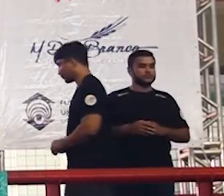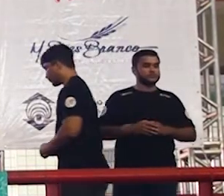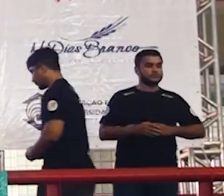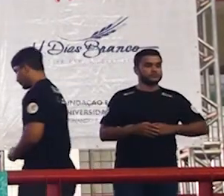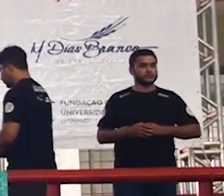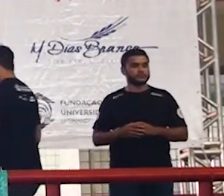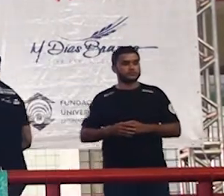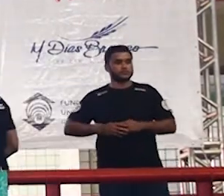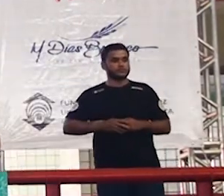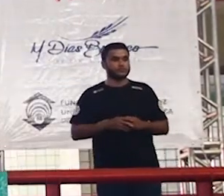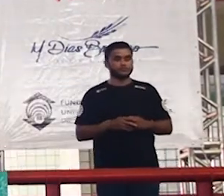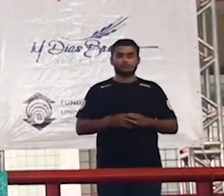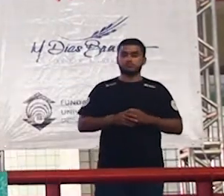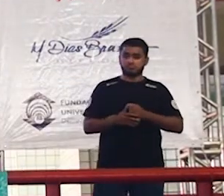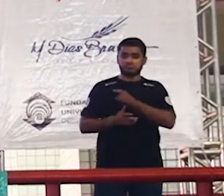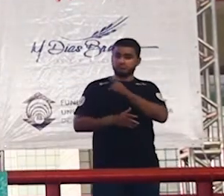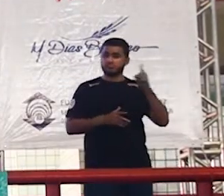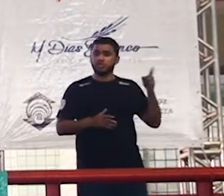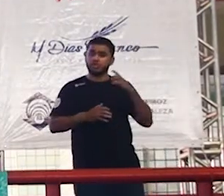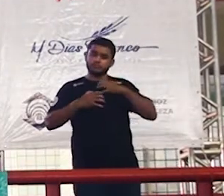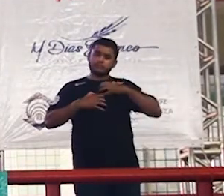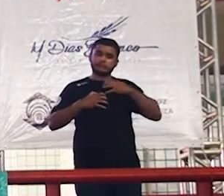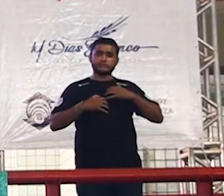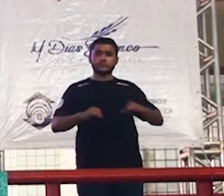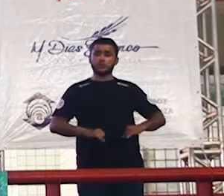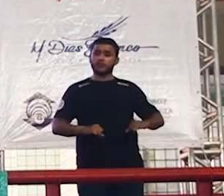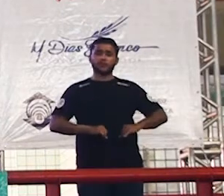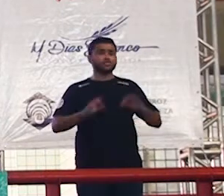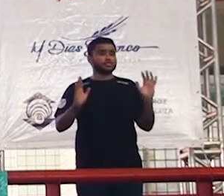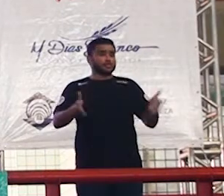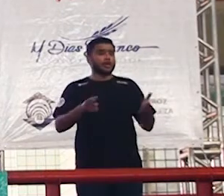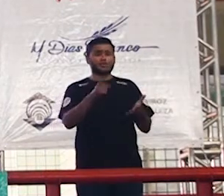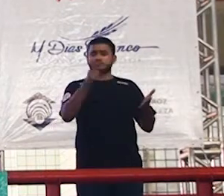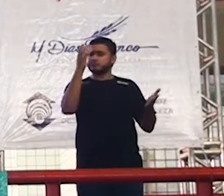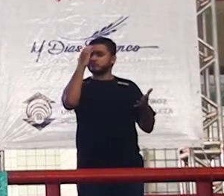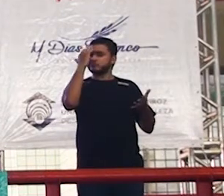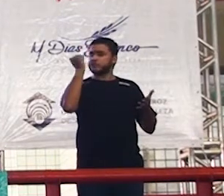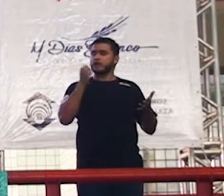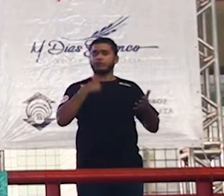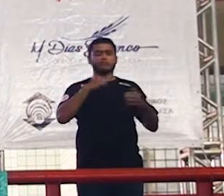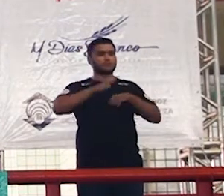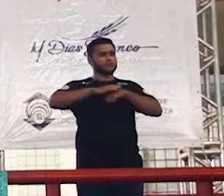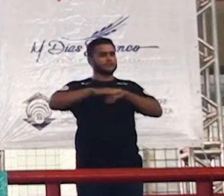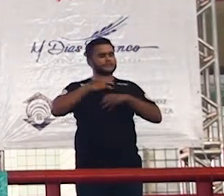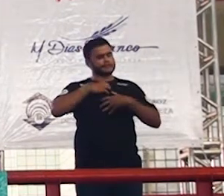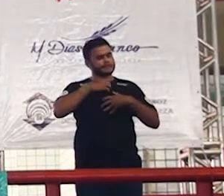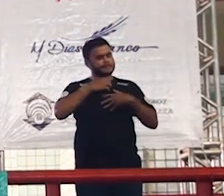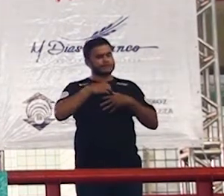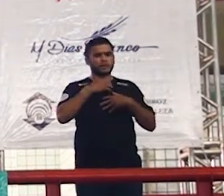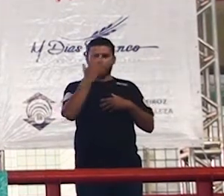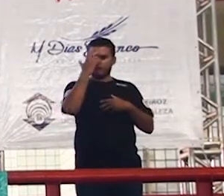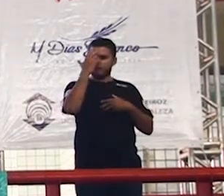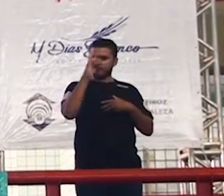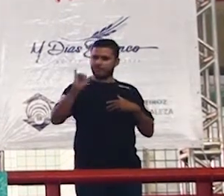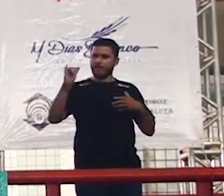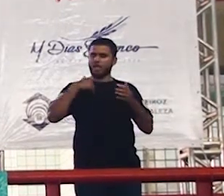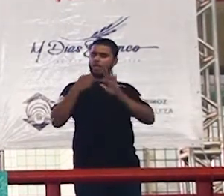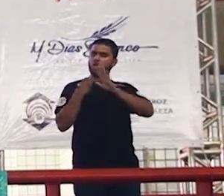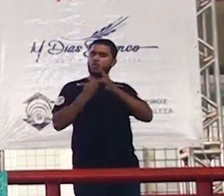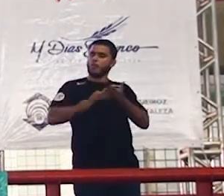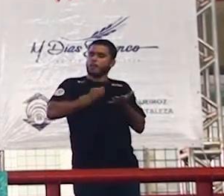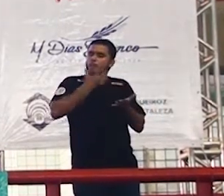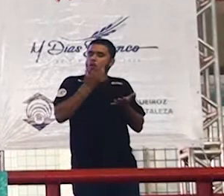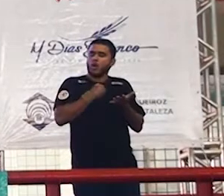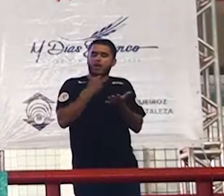cronistas, fabulistas? Não. Só eu sentir não me garante o status de autor.